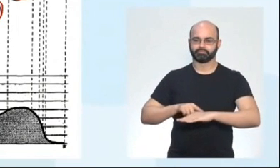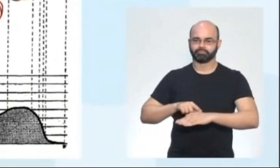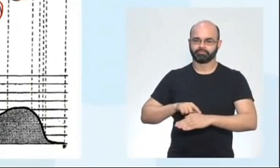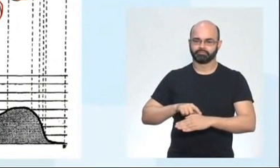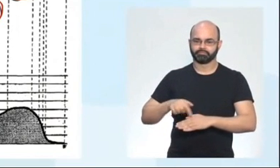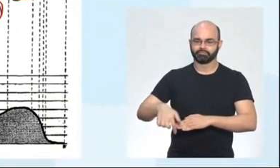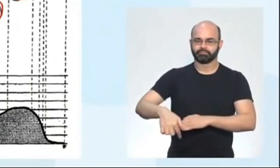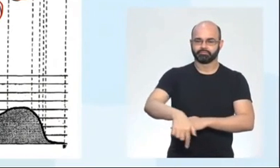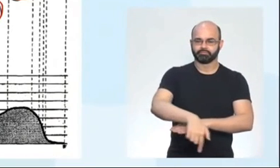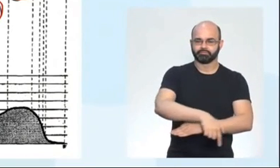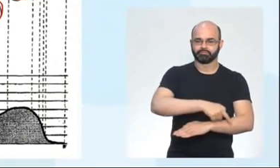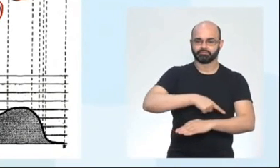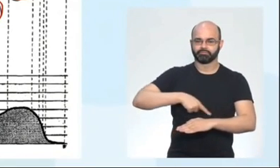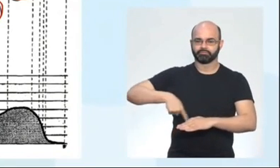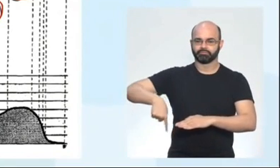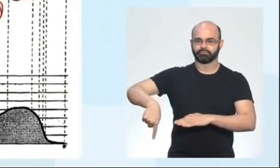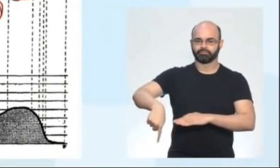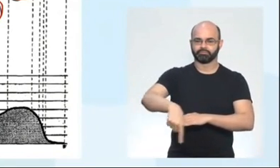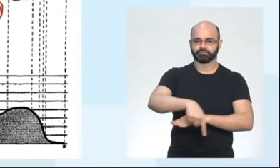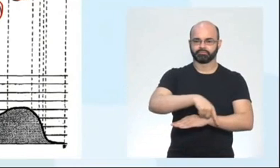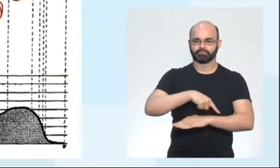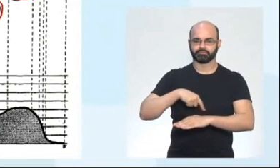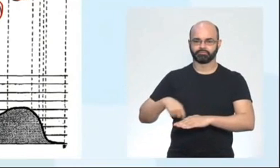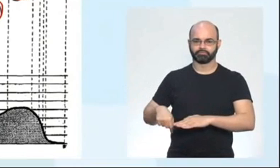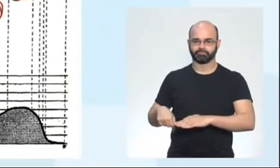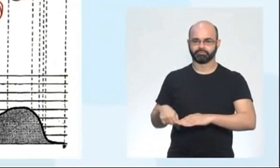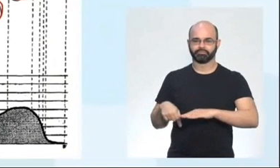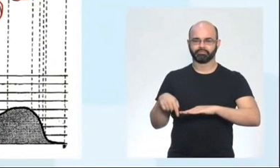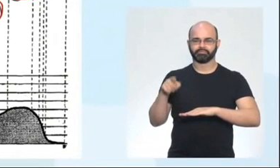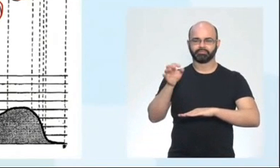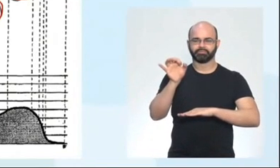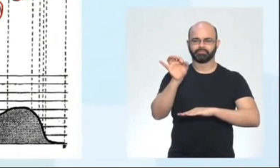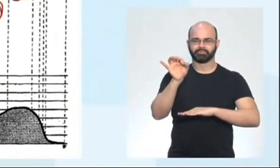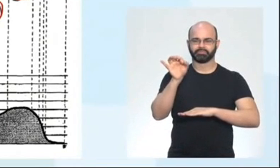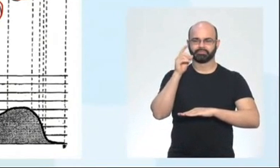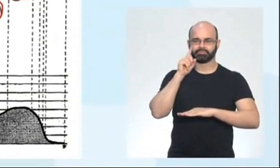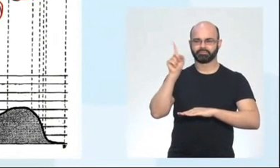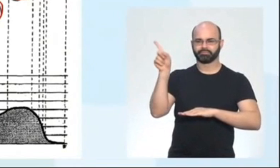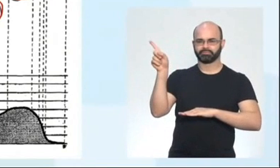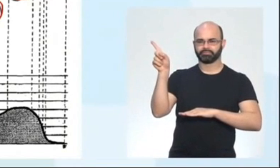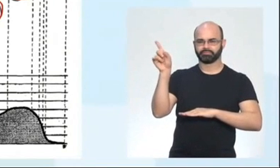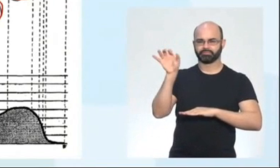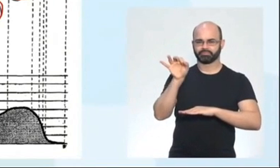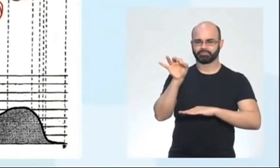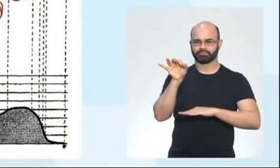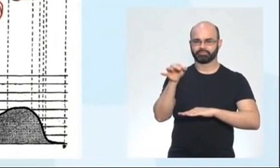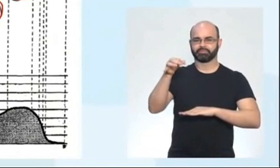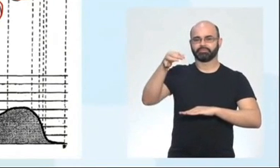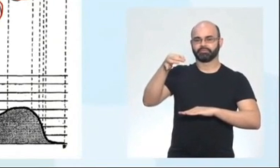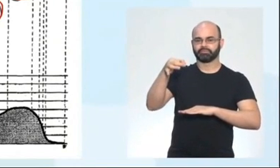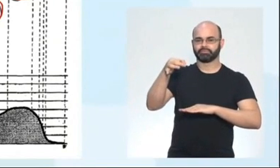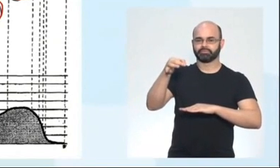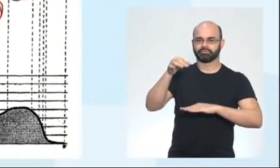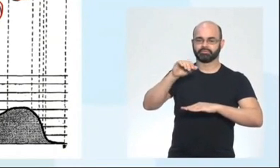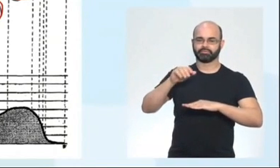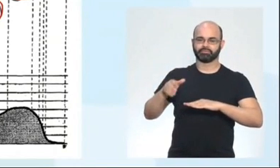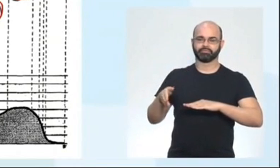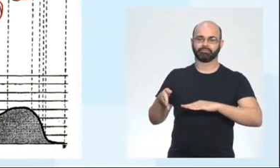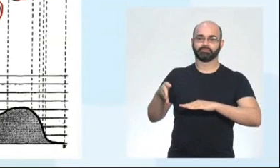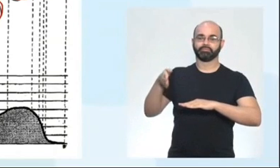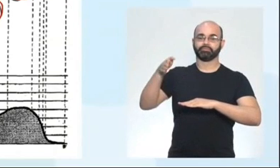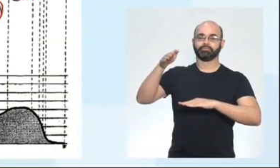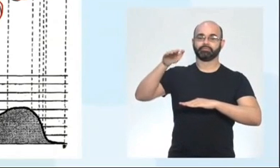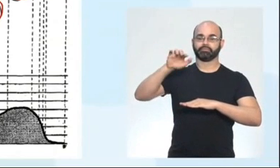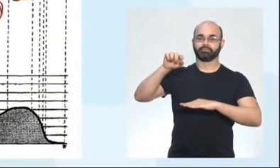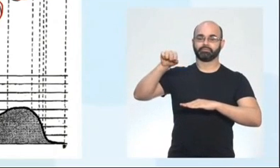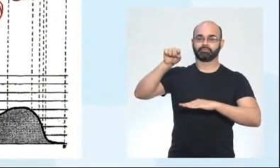afunilada é o topo, é essa região aqui. Vejam que as linhas, elas vão ligando um ponto a outro, está